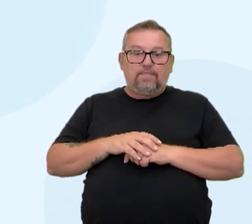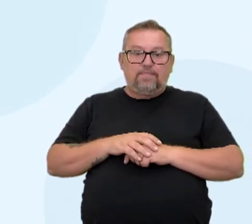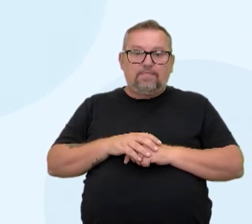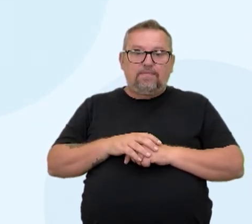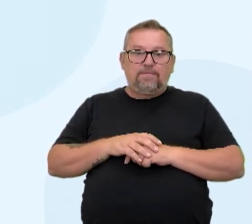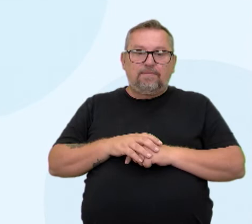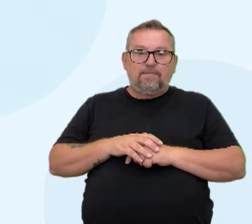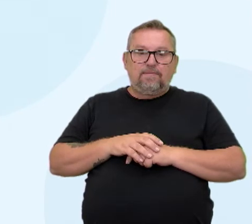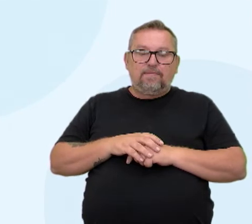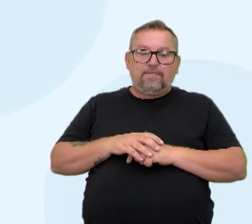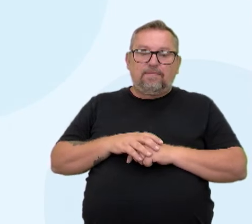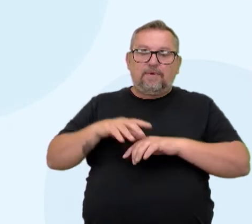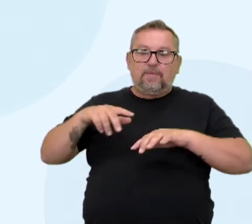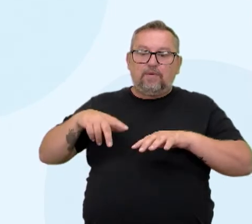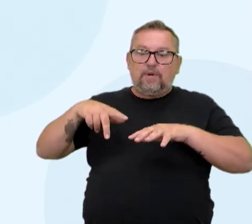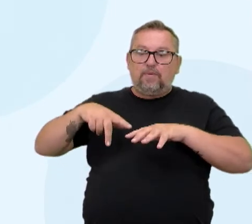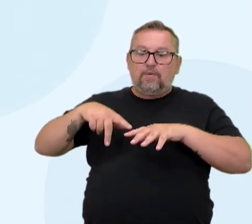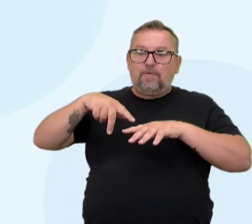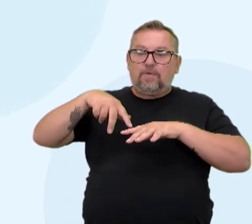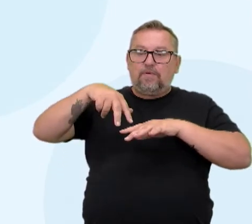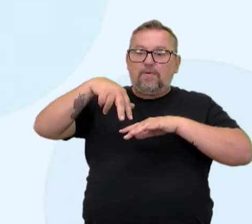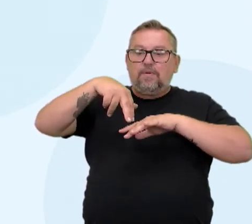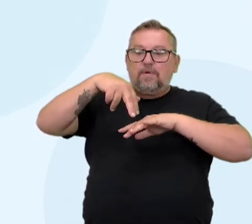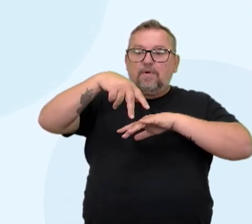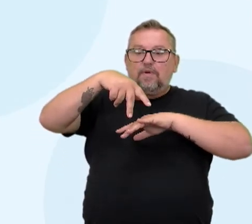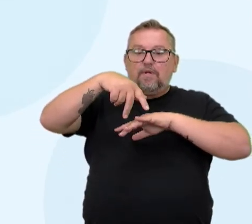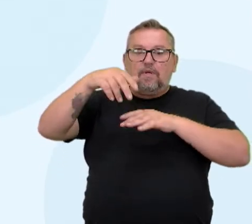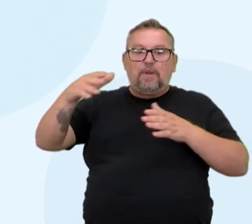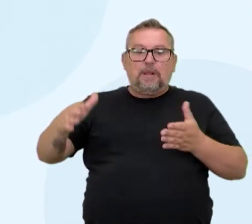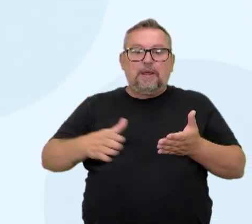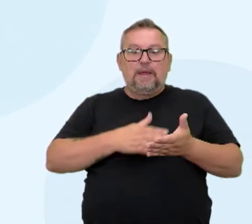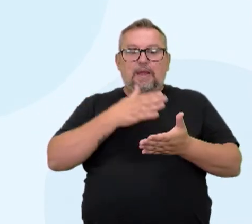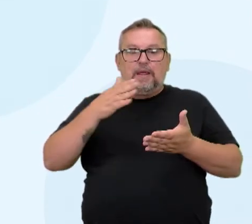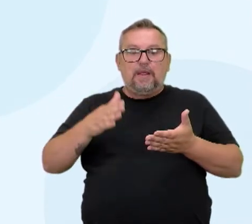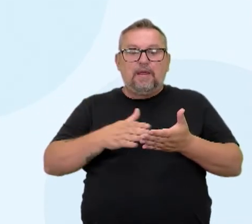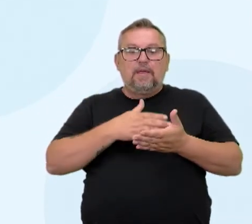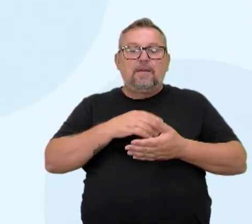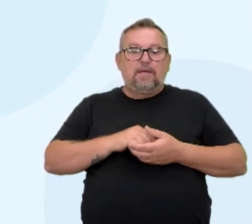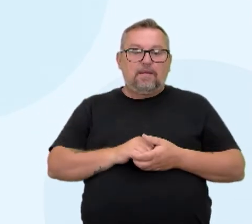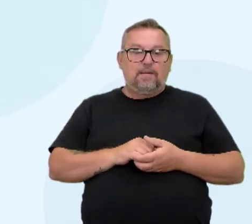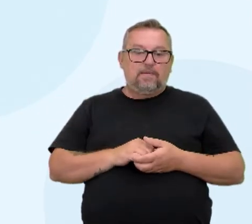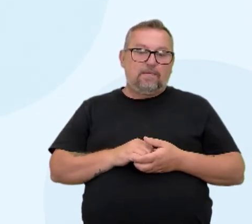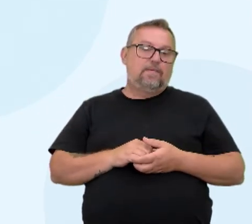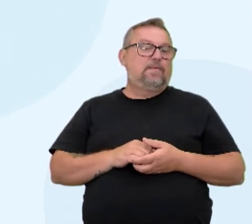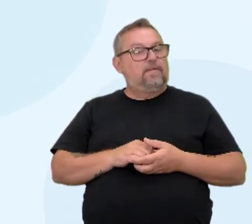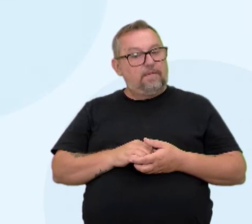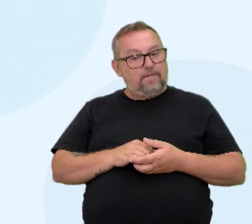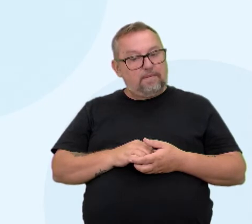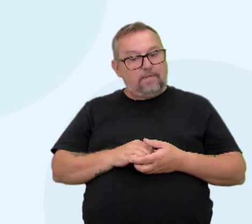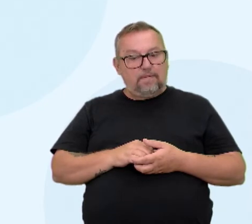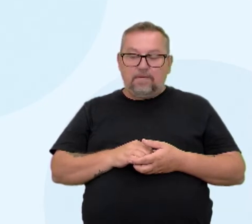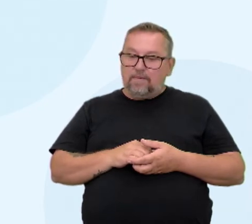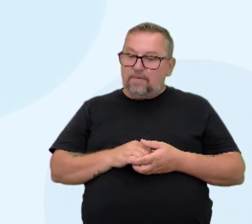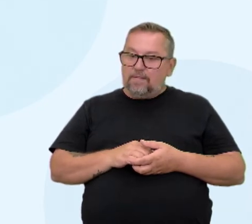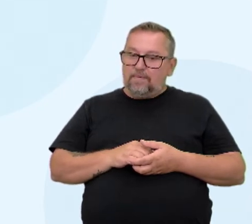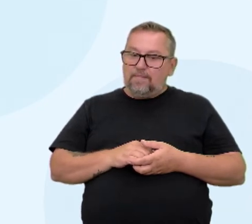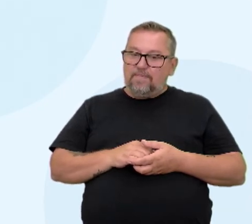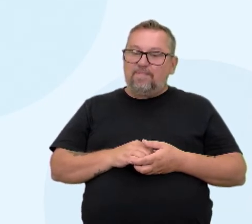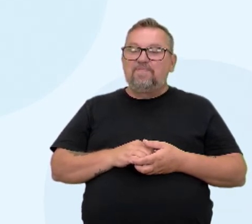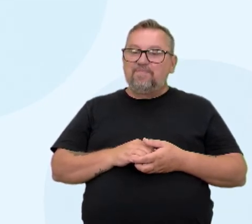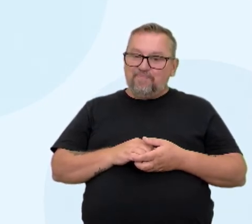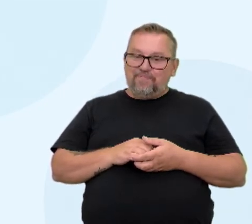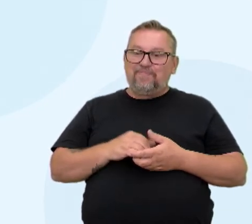de degrauzinho por degrauzinho, uns livros aqui, ó, uma pesquisa. Então,